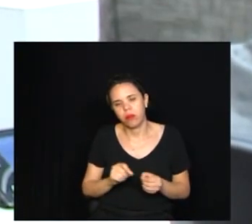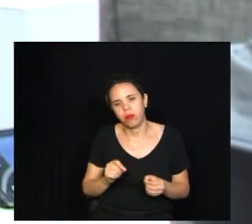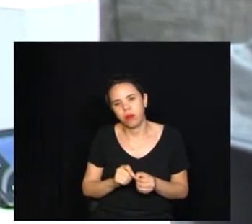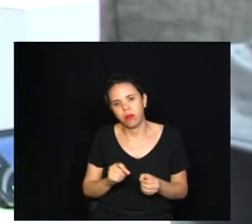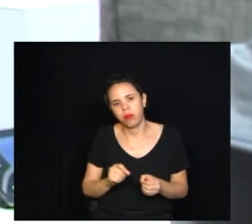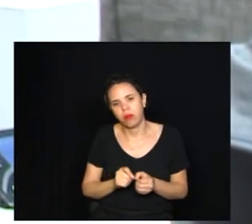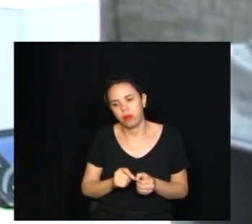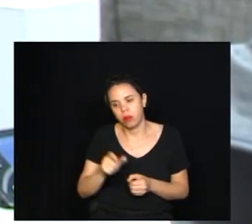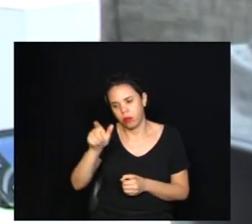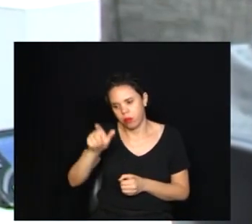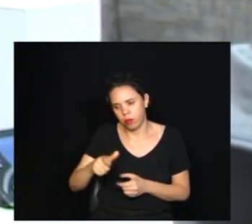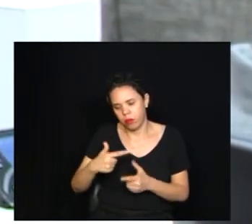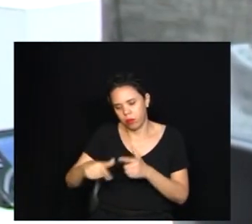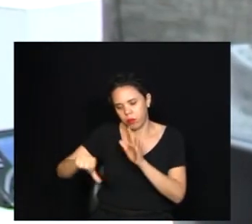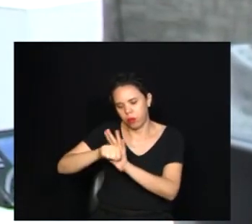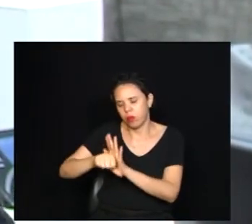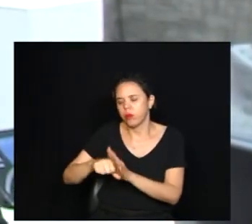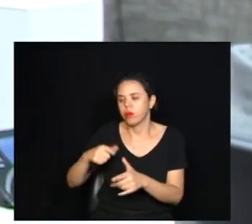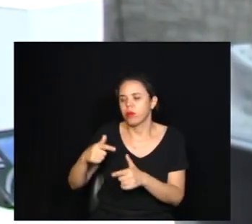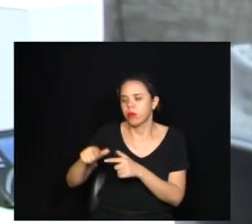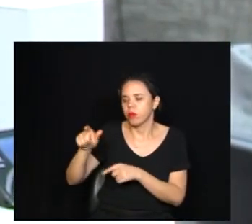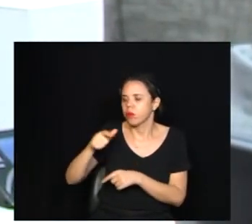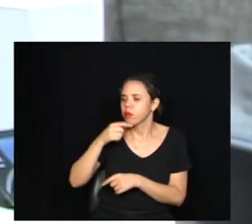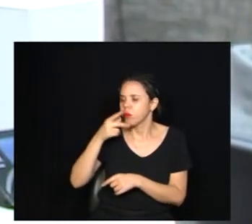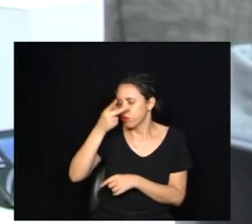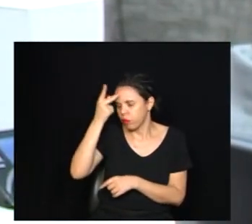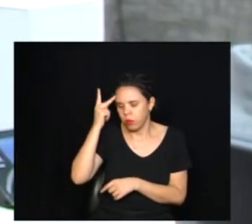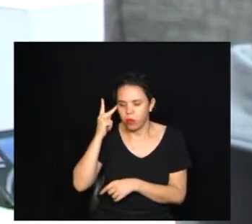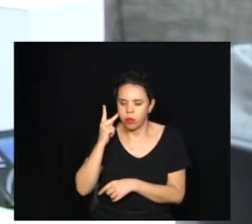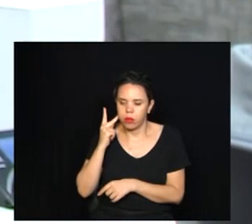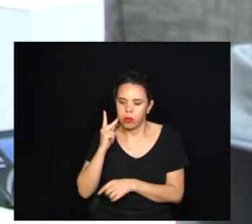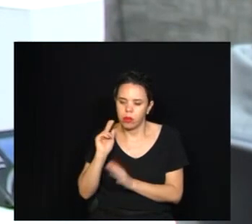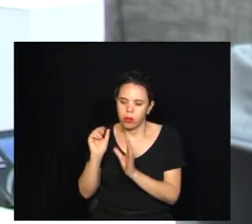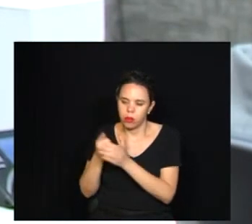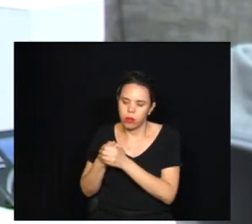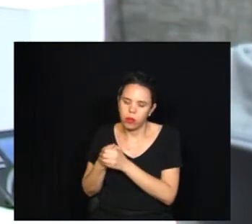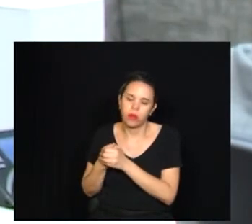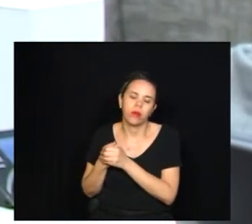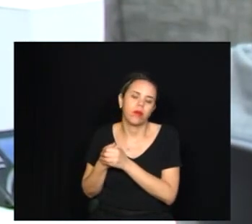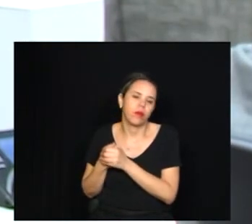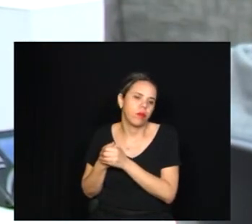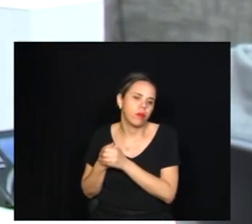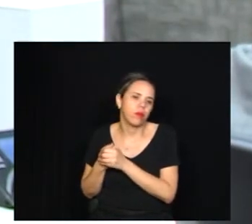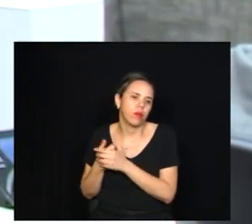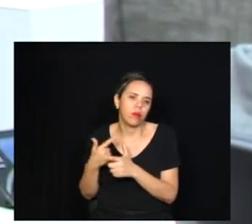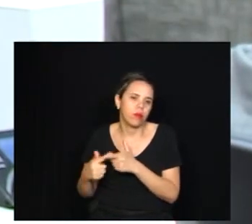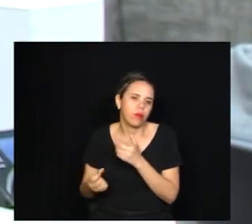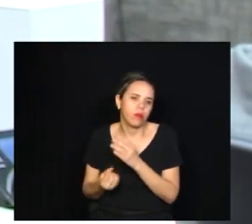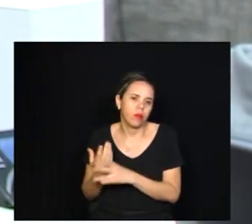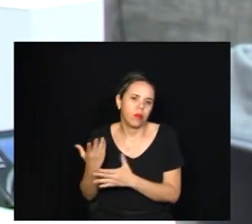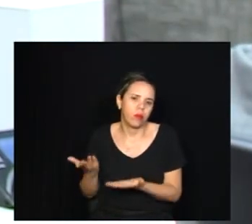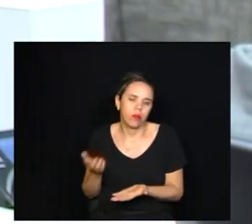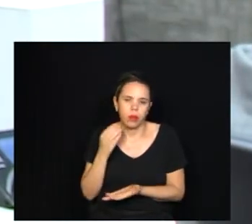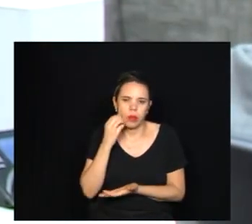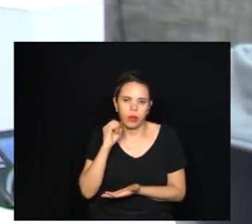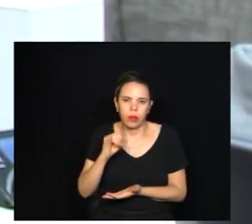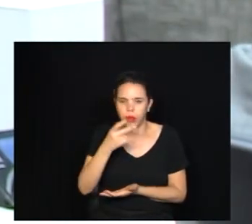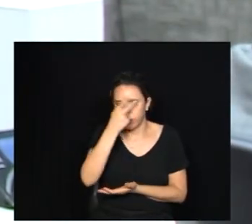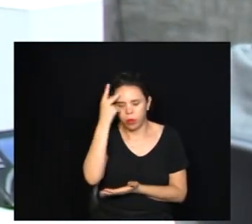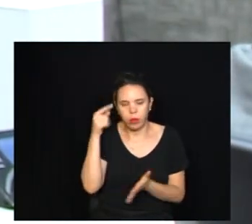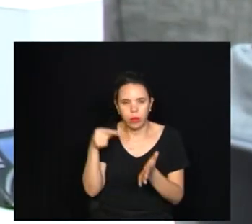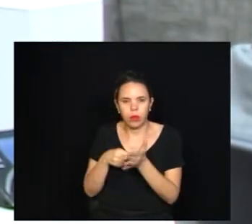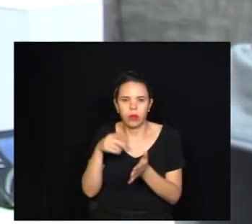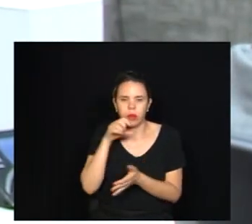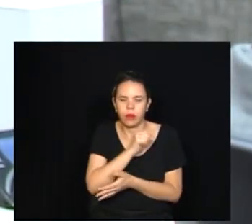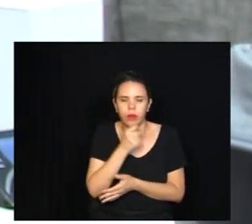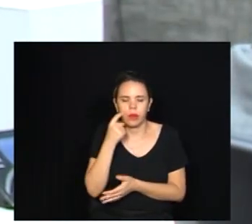inclusive, o infrator possa, de alguma maneira, mascarar o que ocorreu. Então, se a pessoa fizer a denúncia